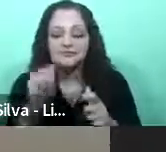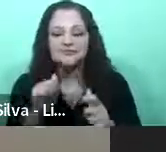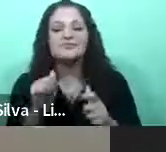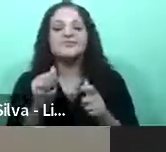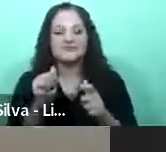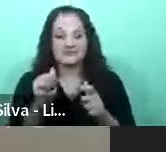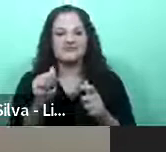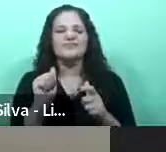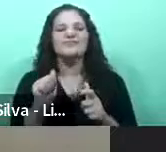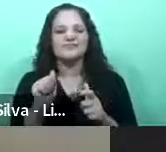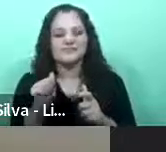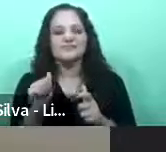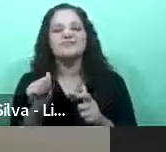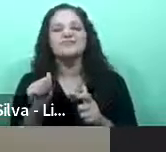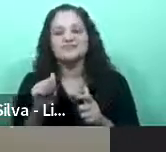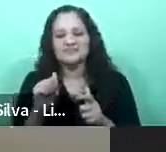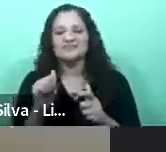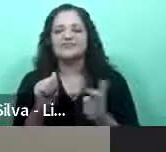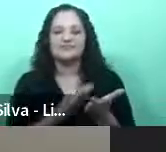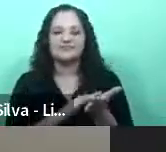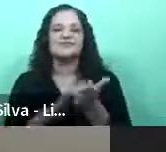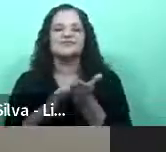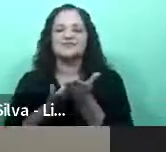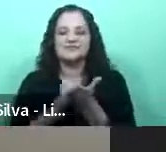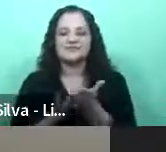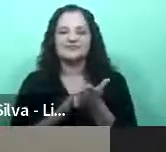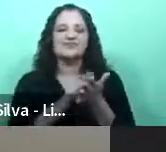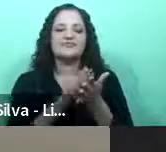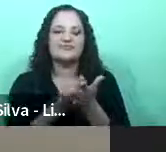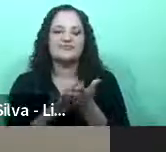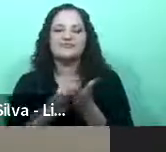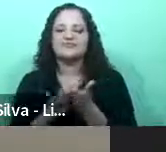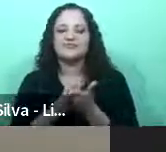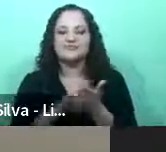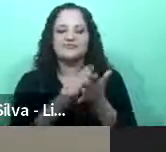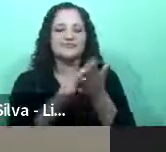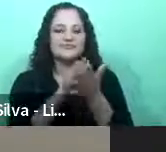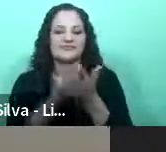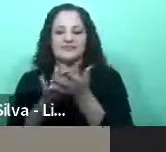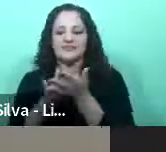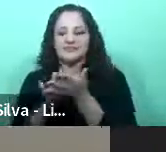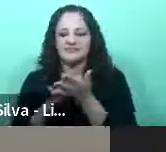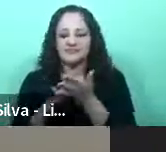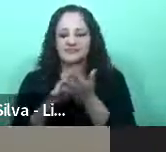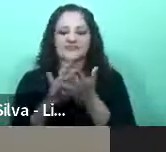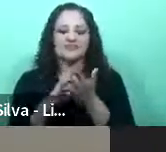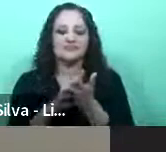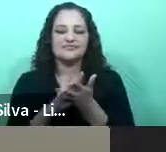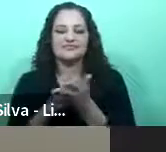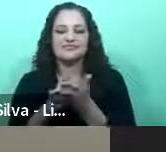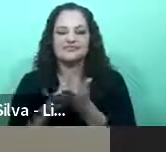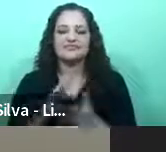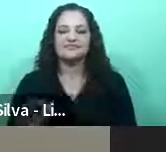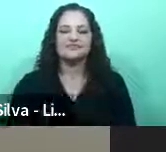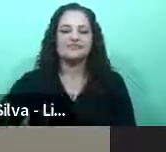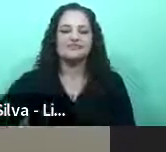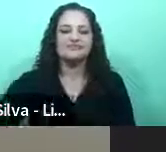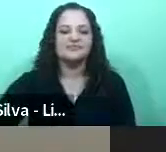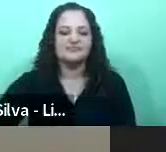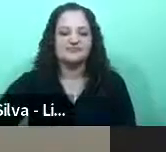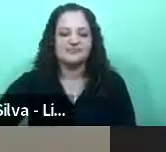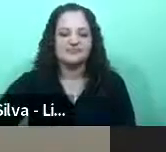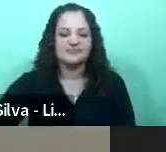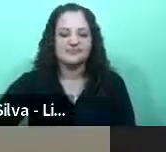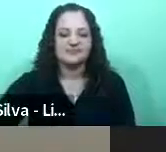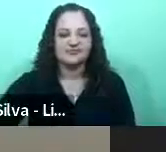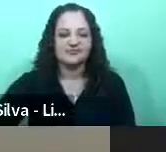Cosme, tovadiana, louvadeia Cosme, tovadiana, louvadeia Cosme, tovadiana. Viva as crianças